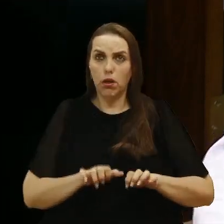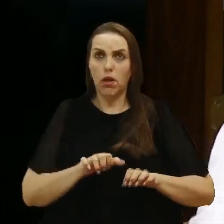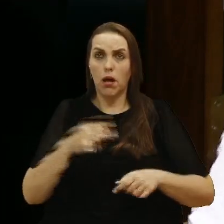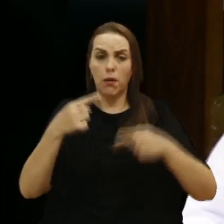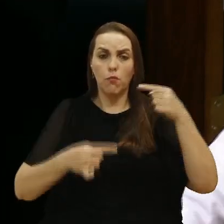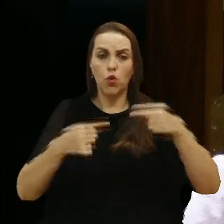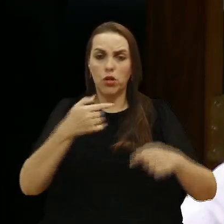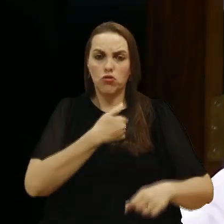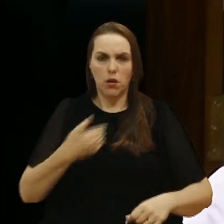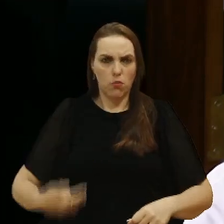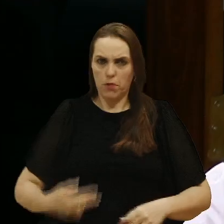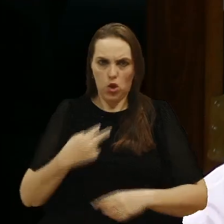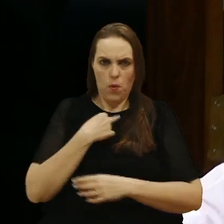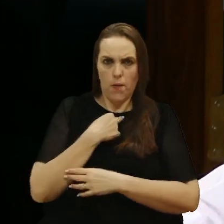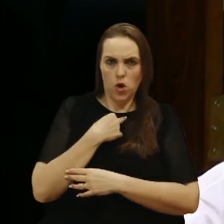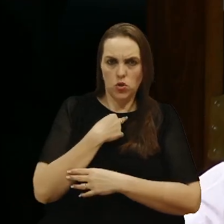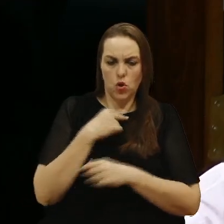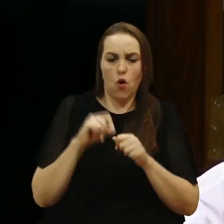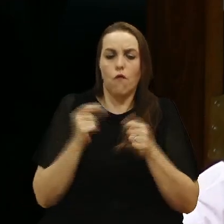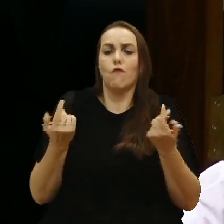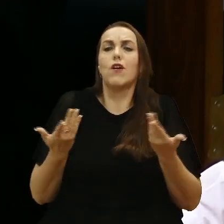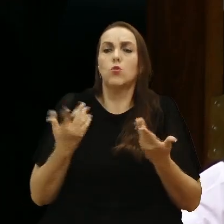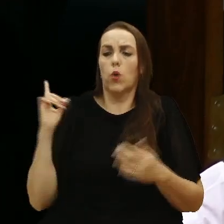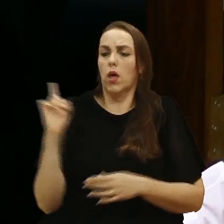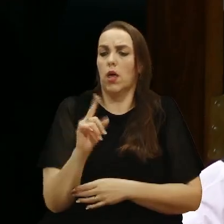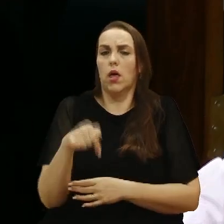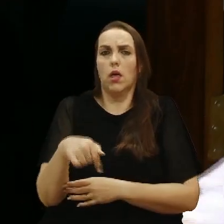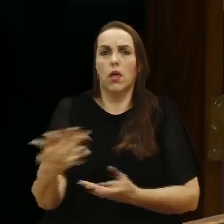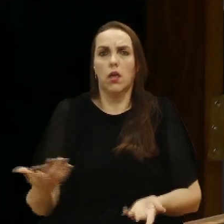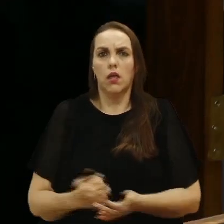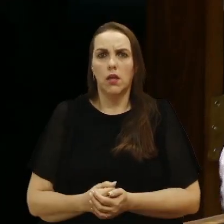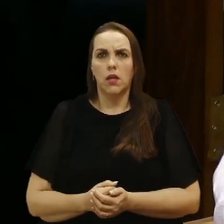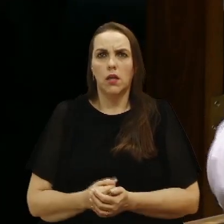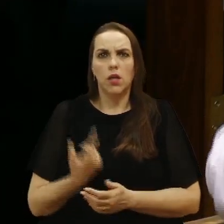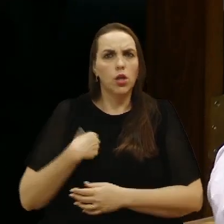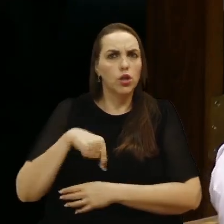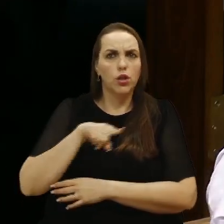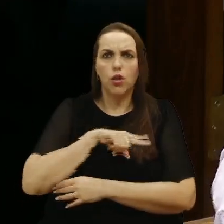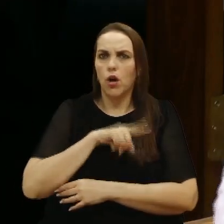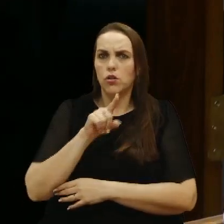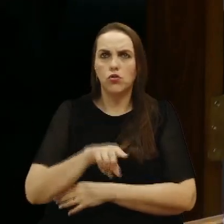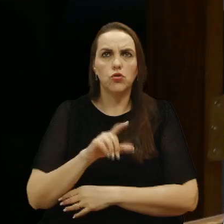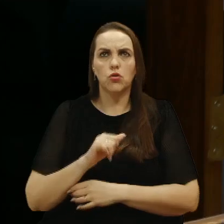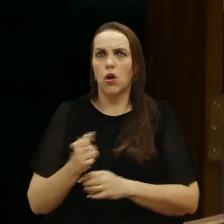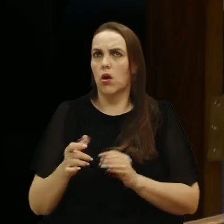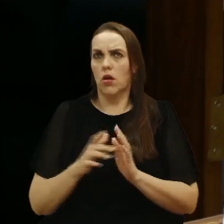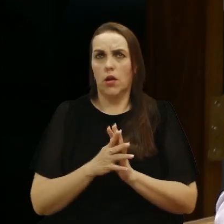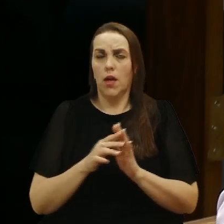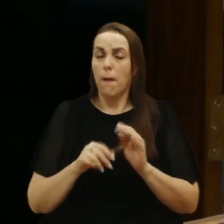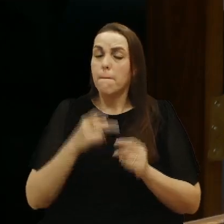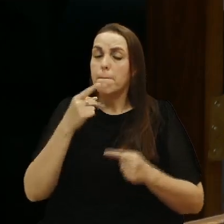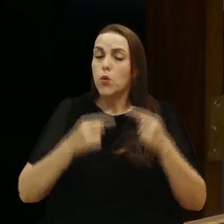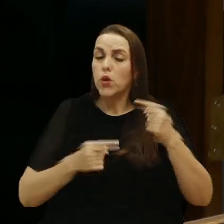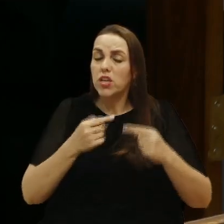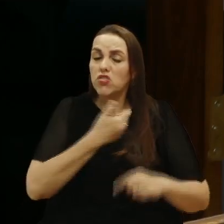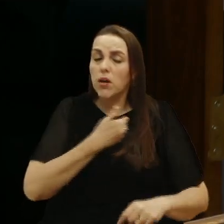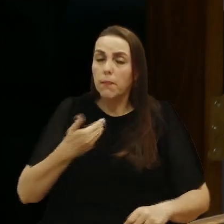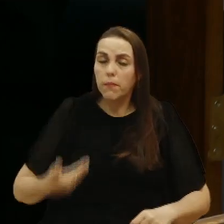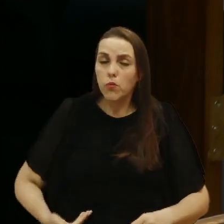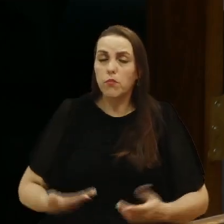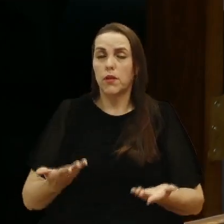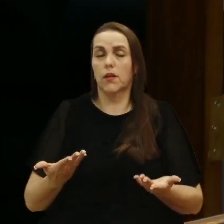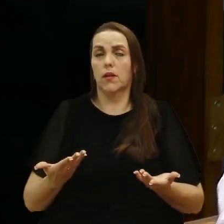estou fazendo aqui? E é isso que nós estamos legislando. Nós estamos legislando sobre política pública. Eu